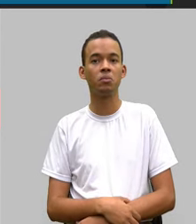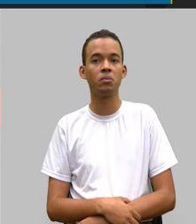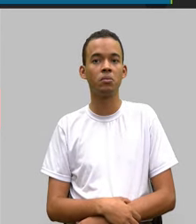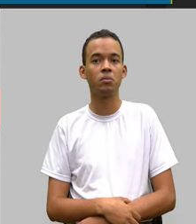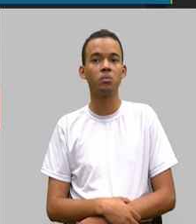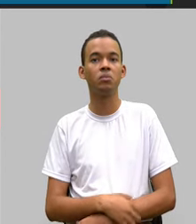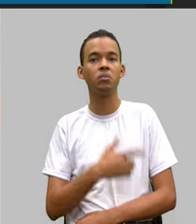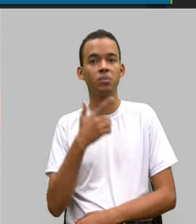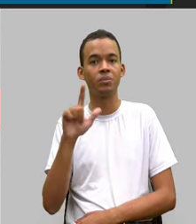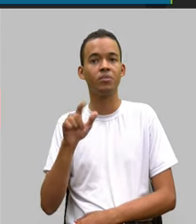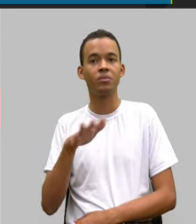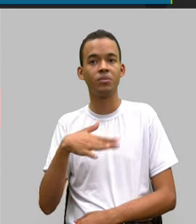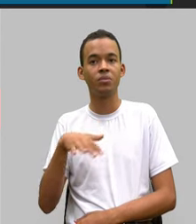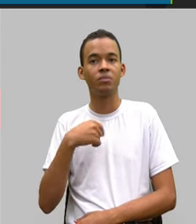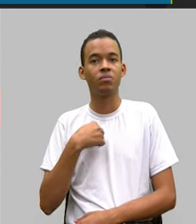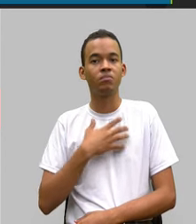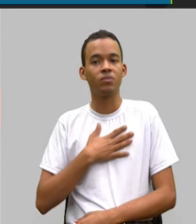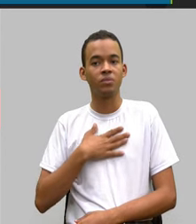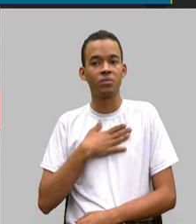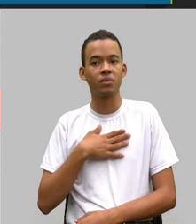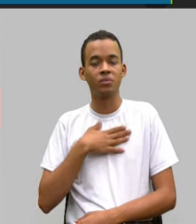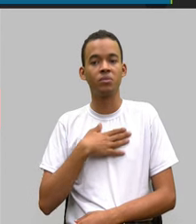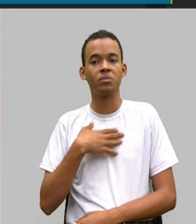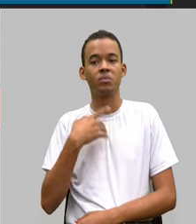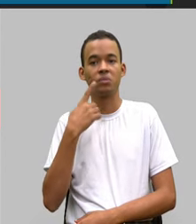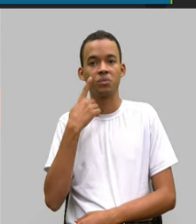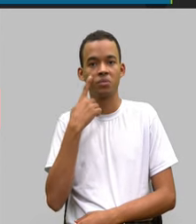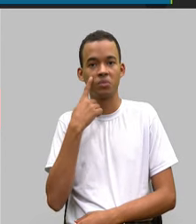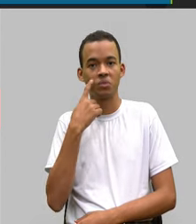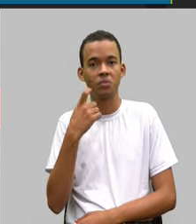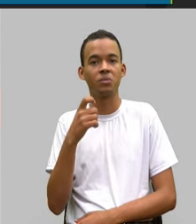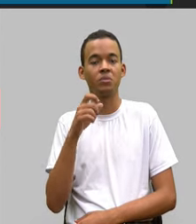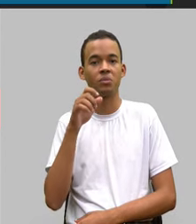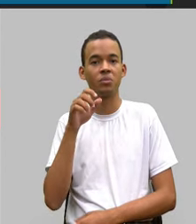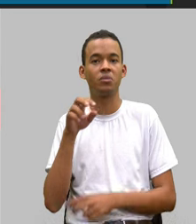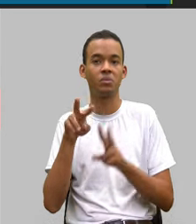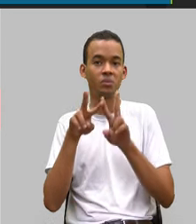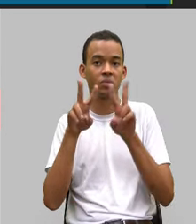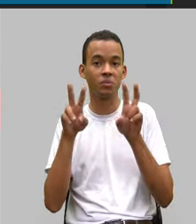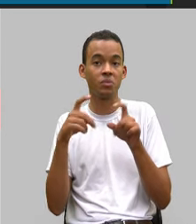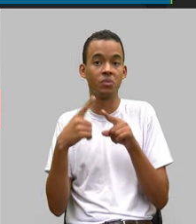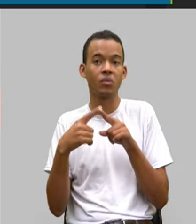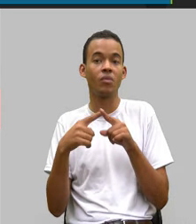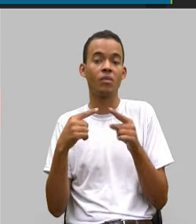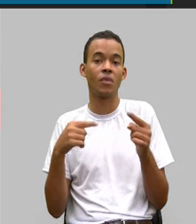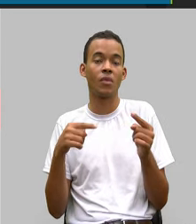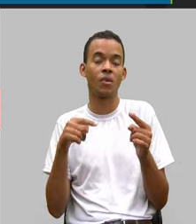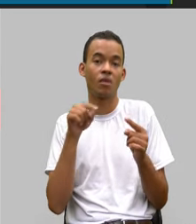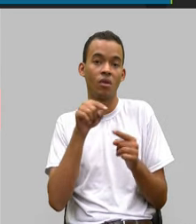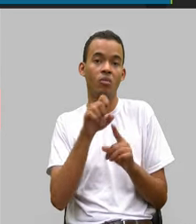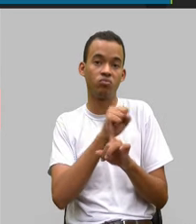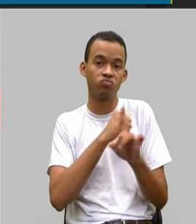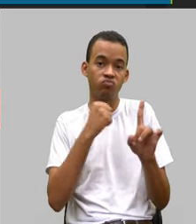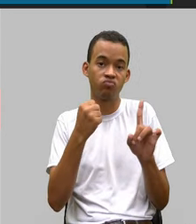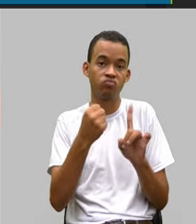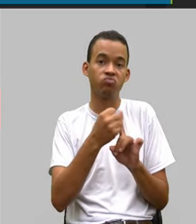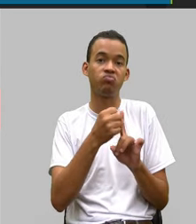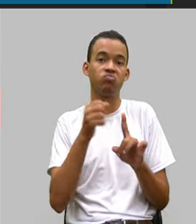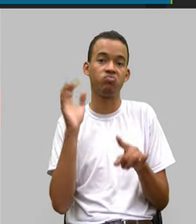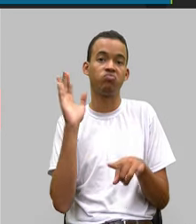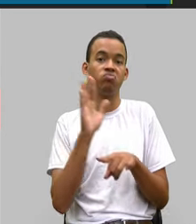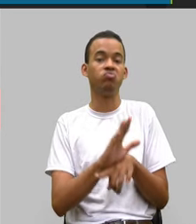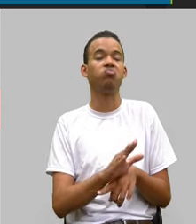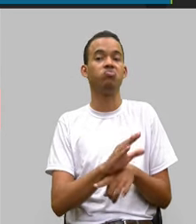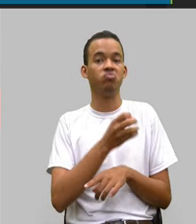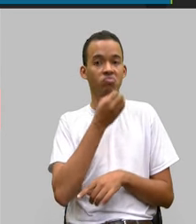que eu gosto demais do assunto porque ela tem um impacto social muito grande e eu acho que talvez interesse bastante